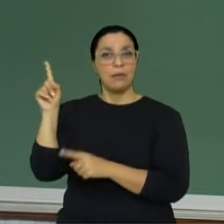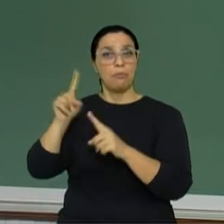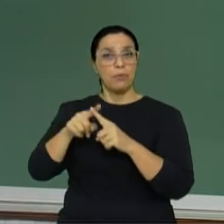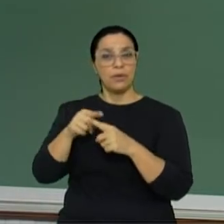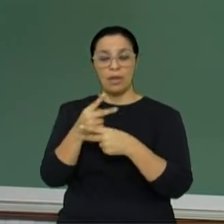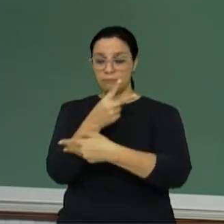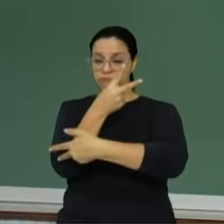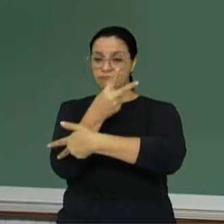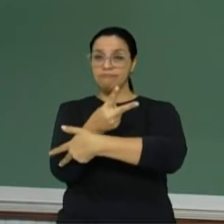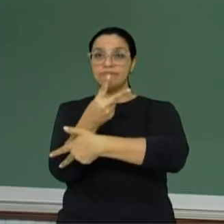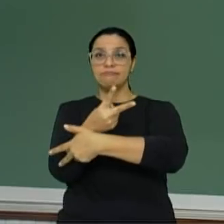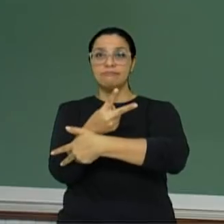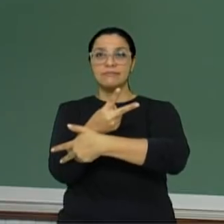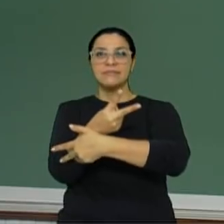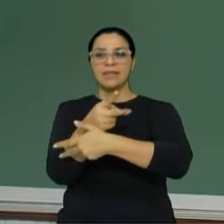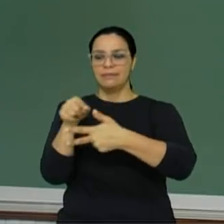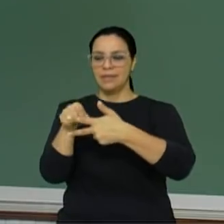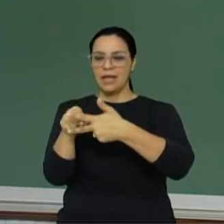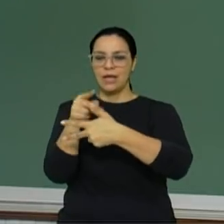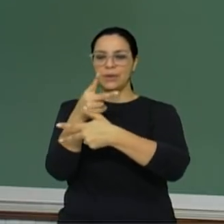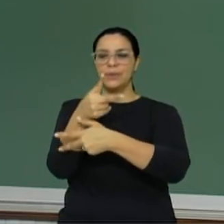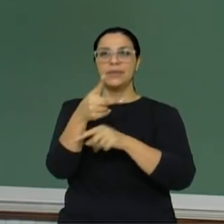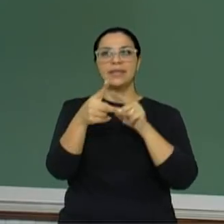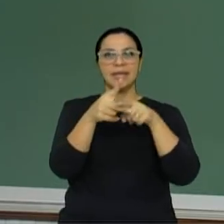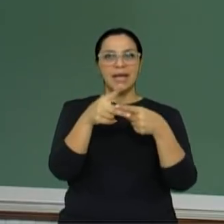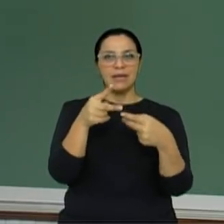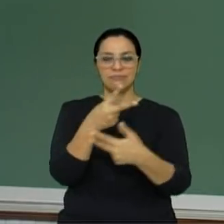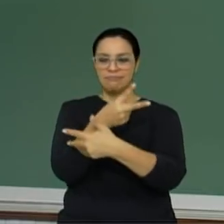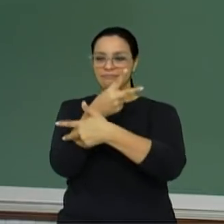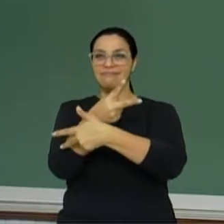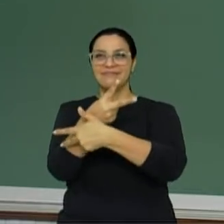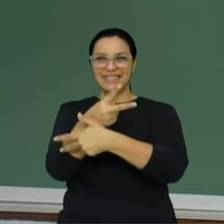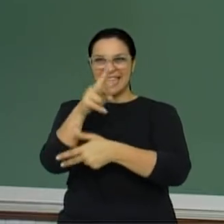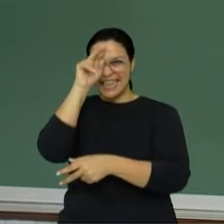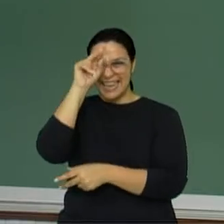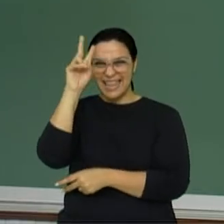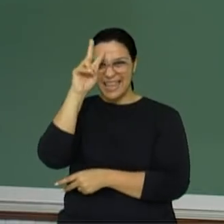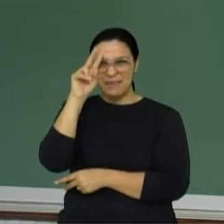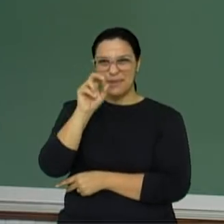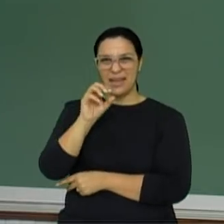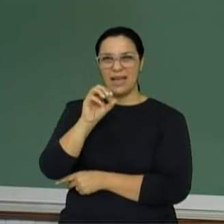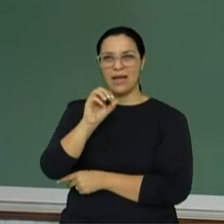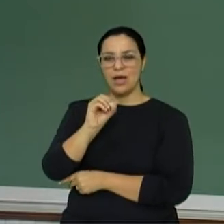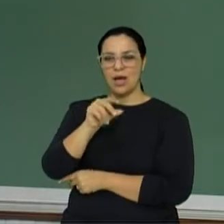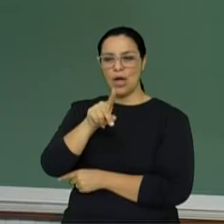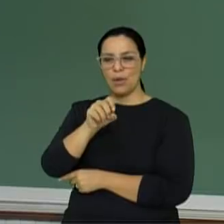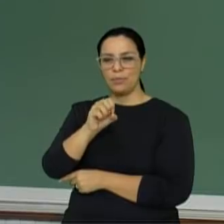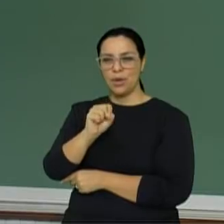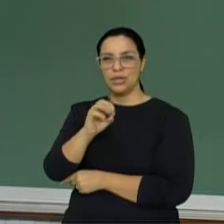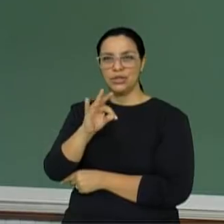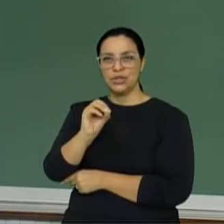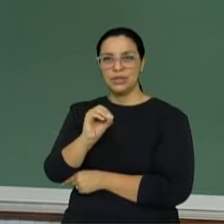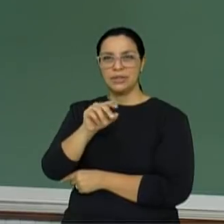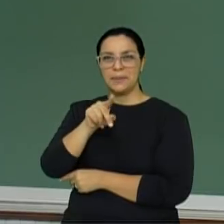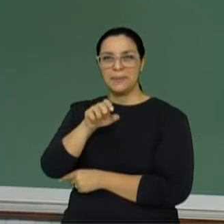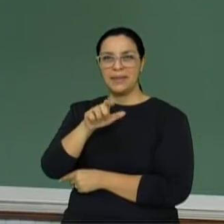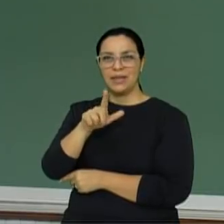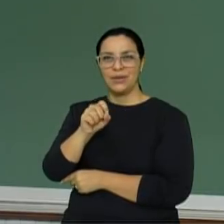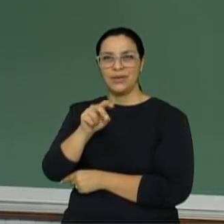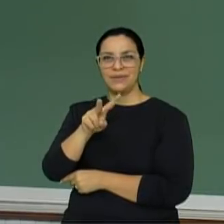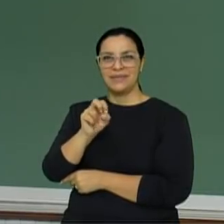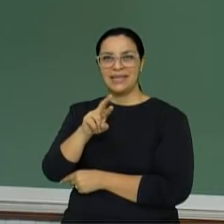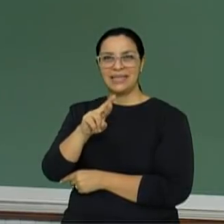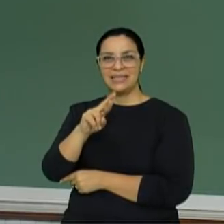quê? Porque aqui eu tenho aquela história dos ângulos opostos pelo vértice, né? Lembram disso? Ângulos OPV? Então ali eles são